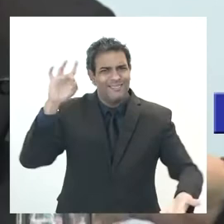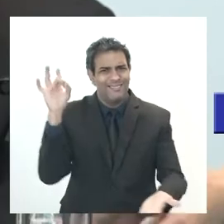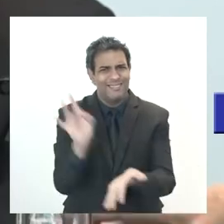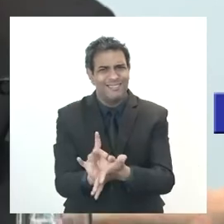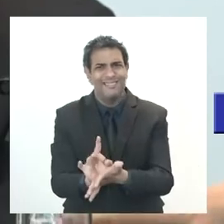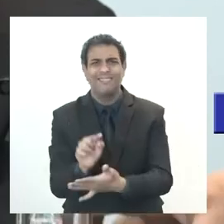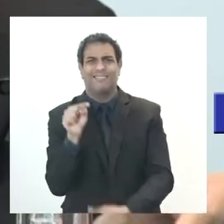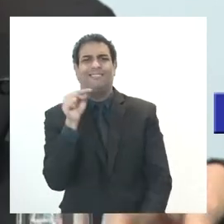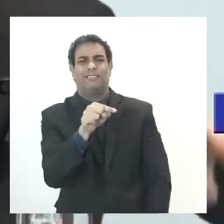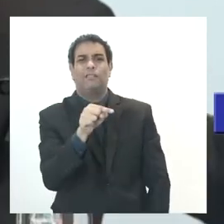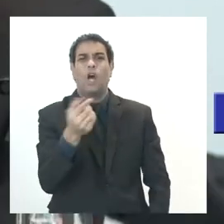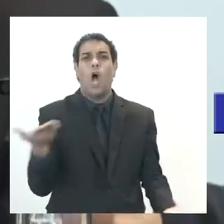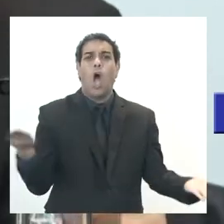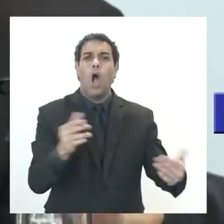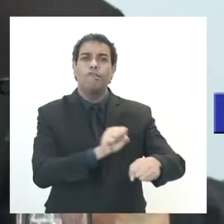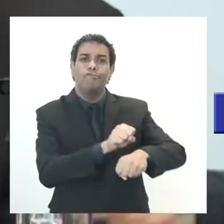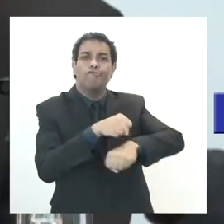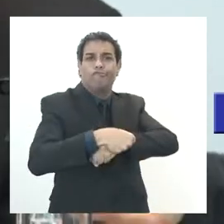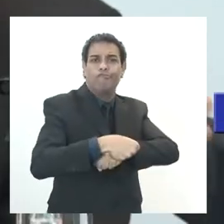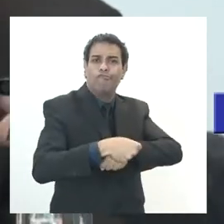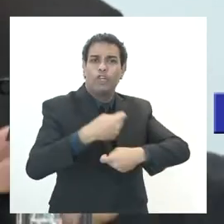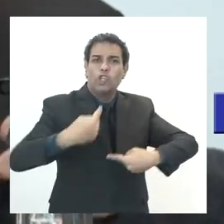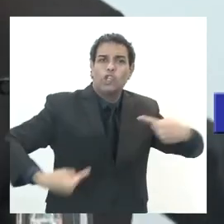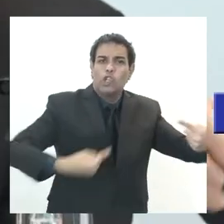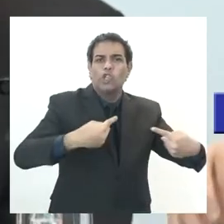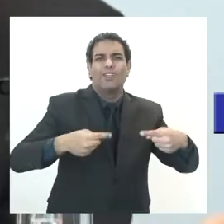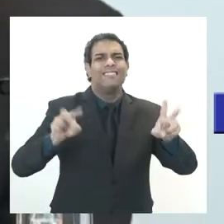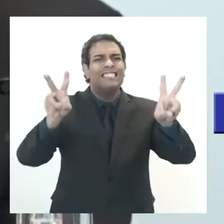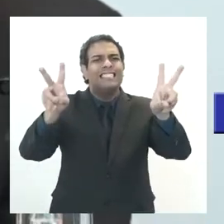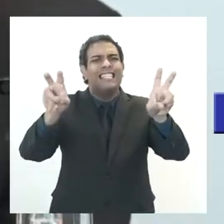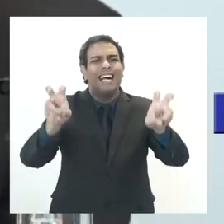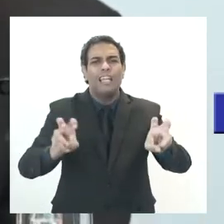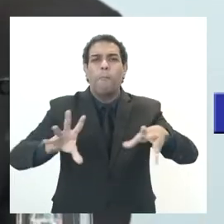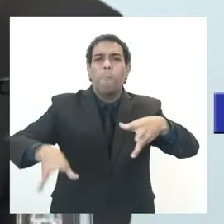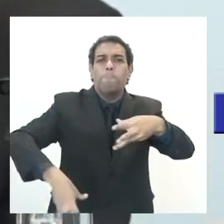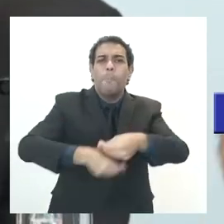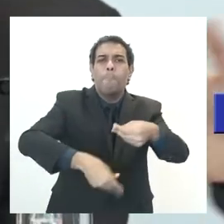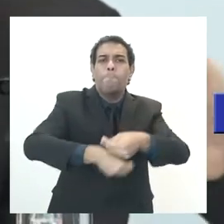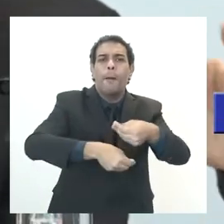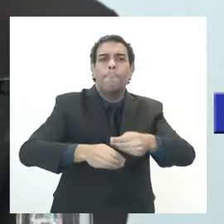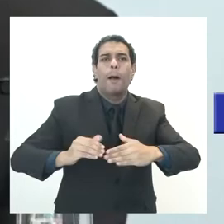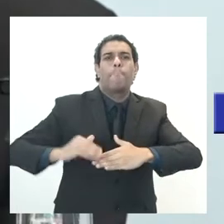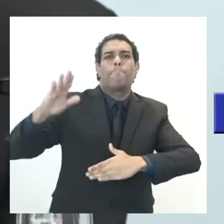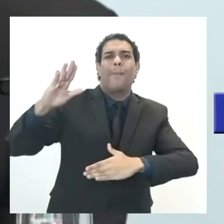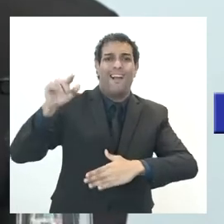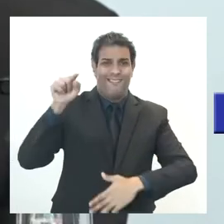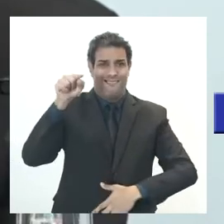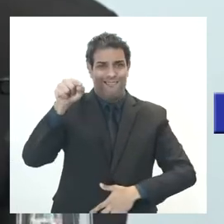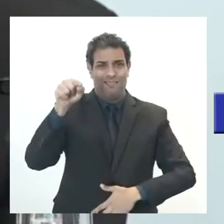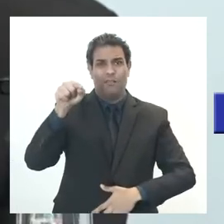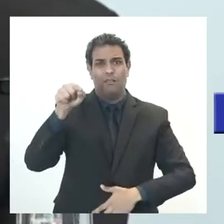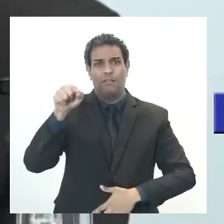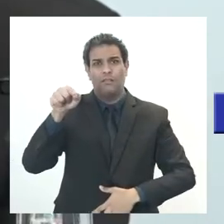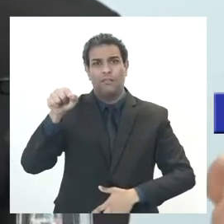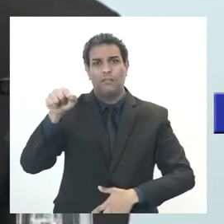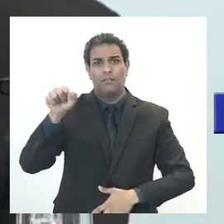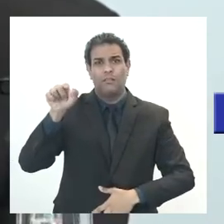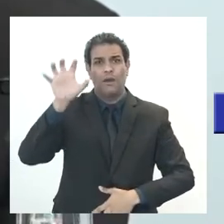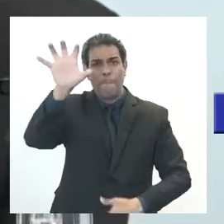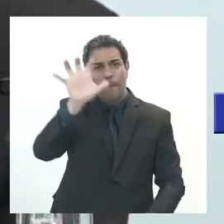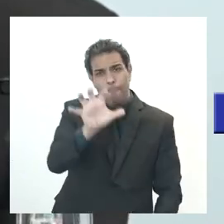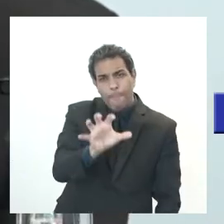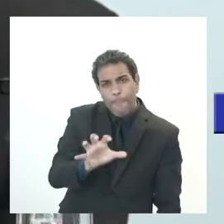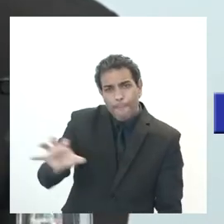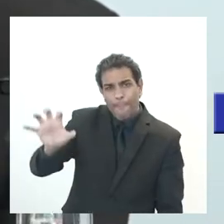Esse é um seminário que a gente poderia introduzir outros elementos é assim que o Estado alemão é